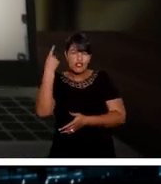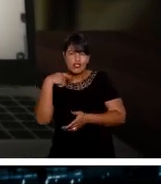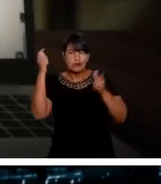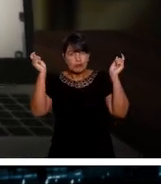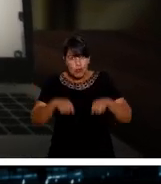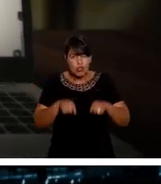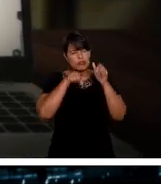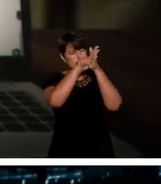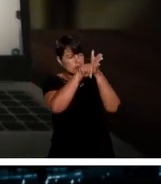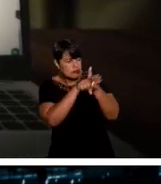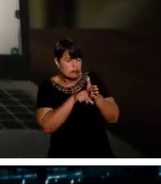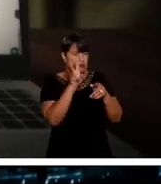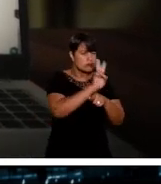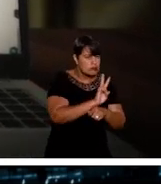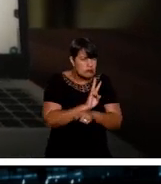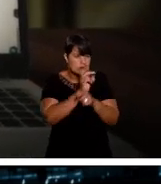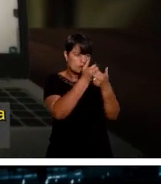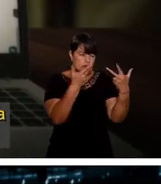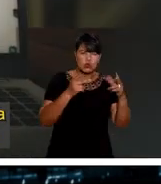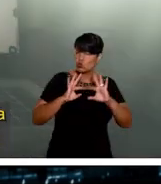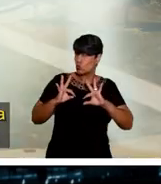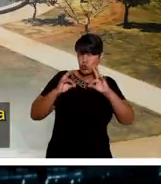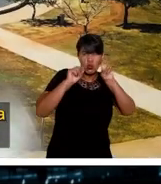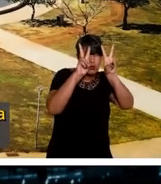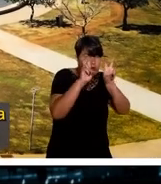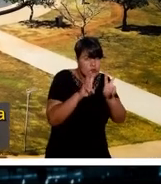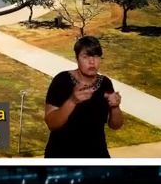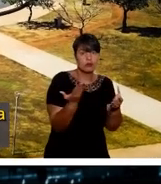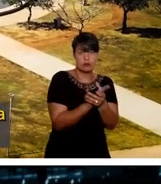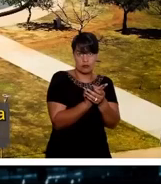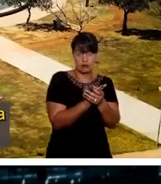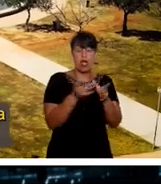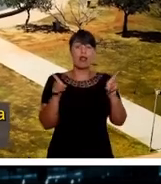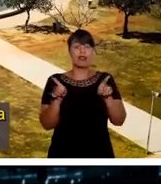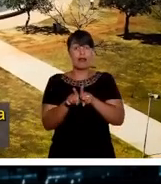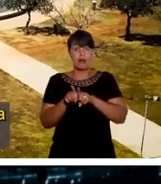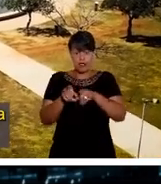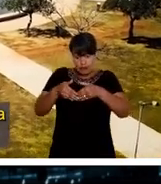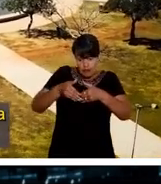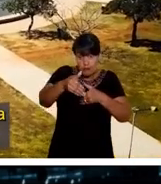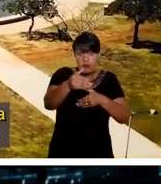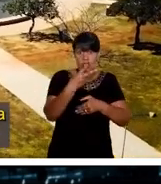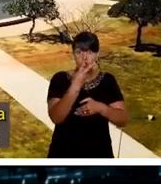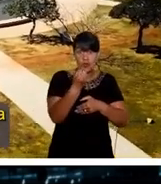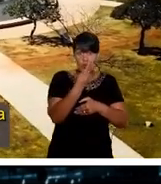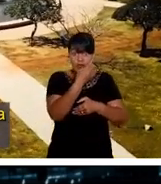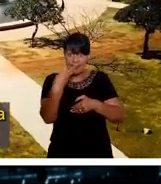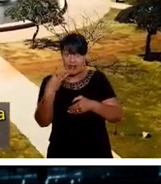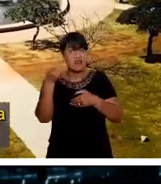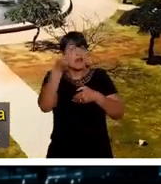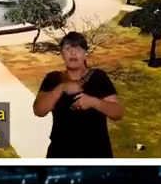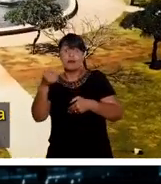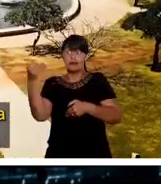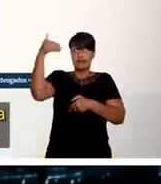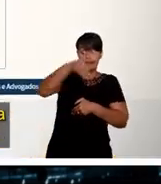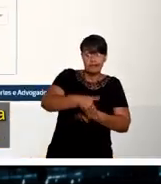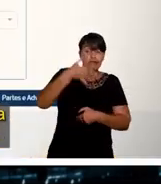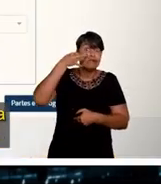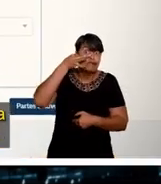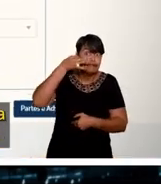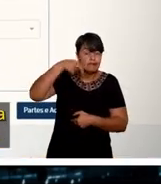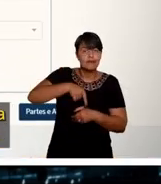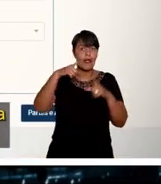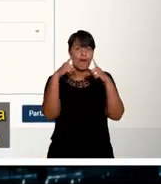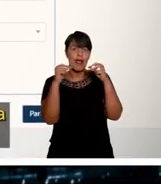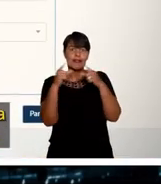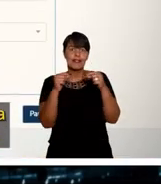dos processos em tramitação. E desde 2013, já não é preciso vir a Brasília para dar entrada em uma